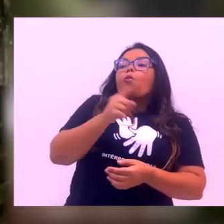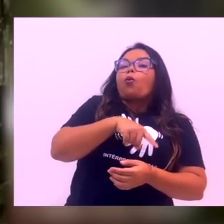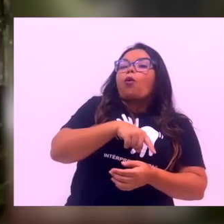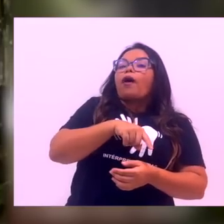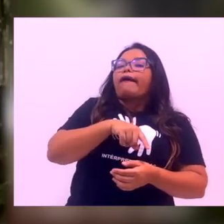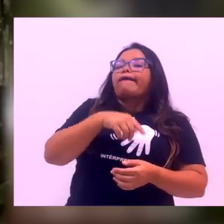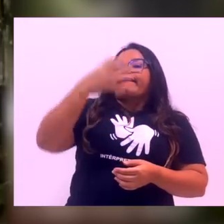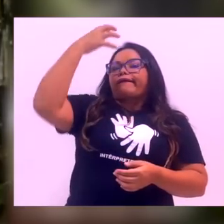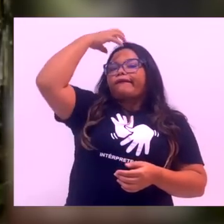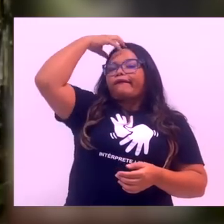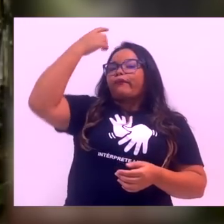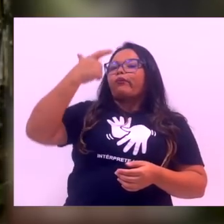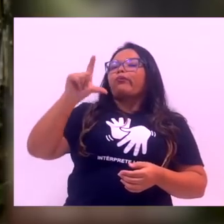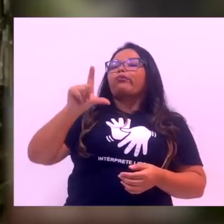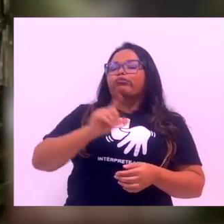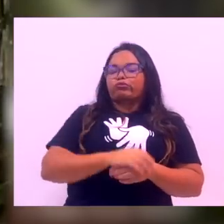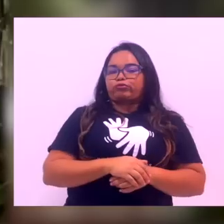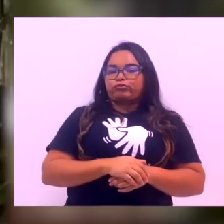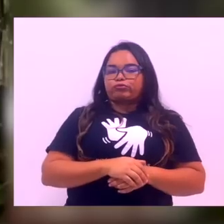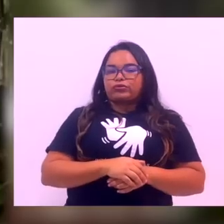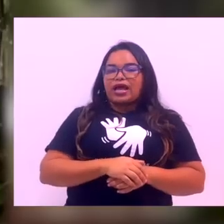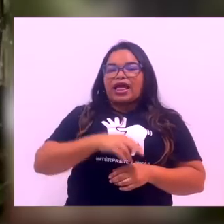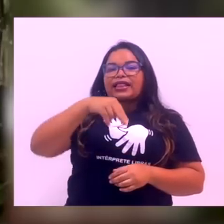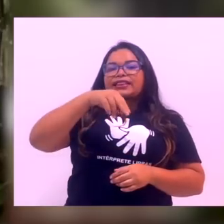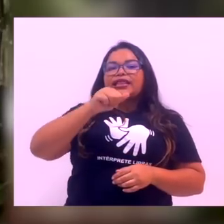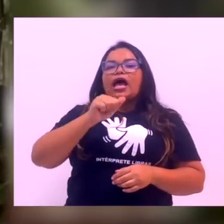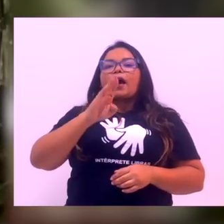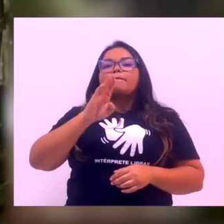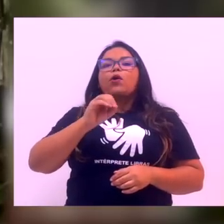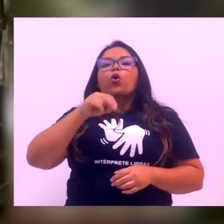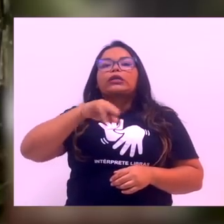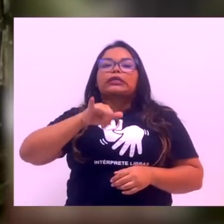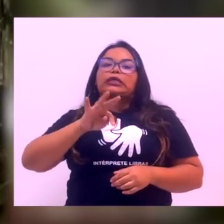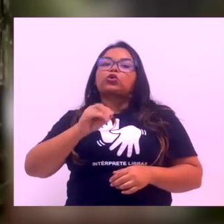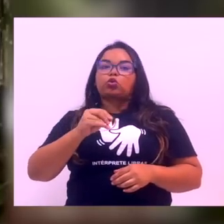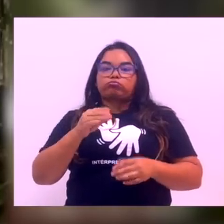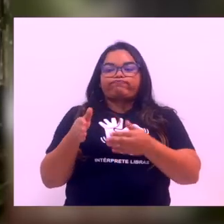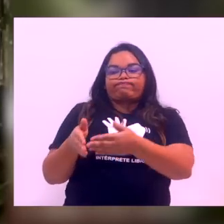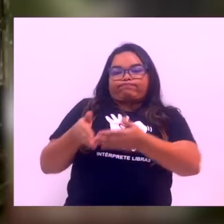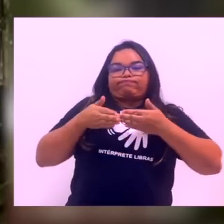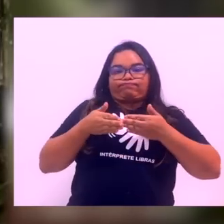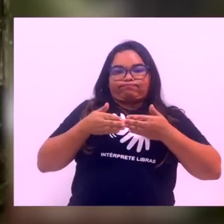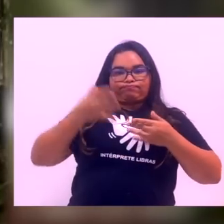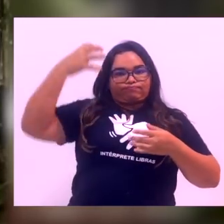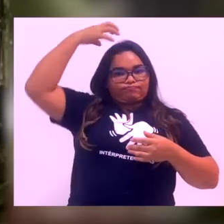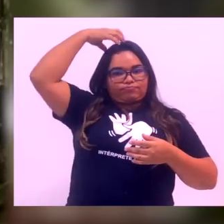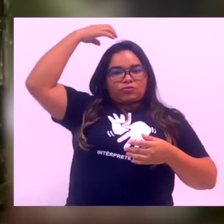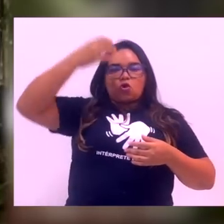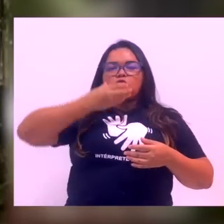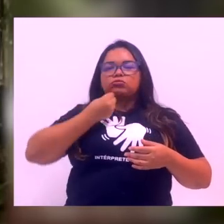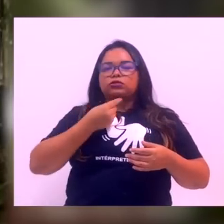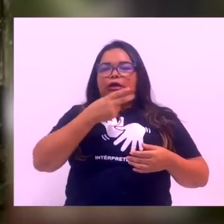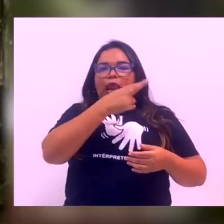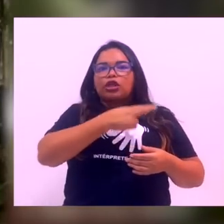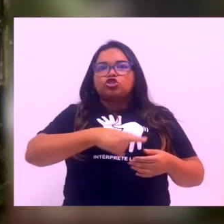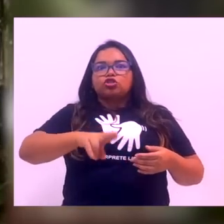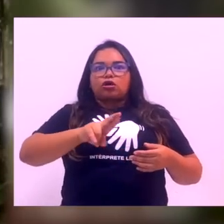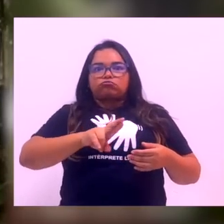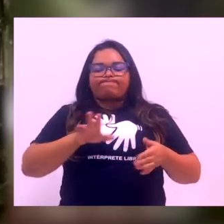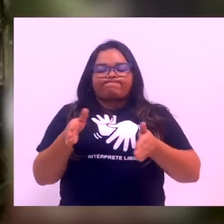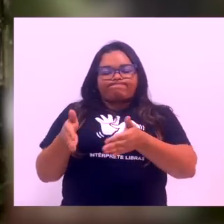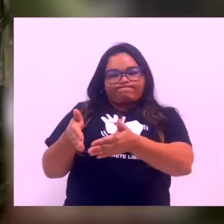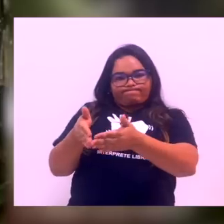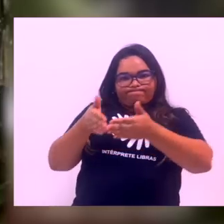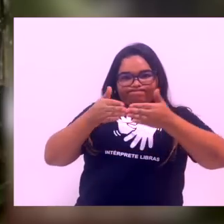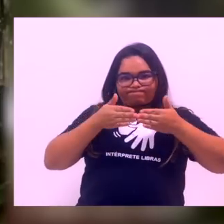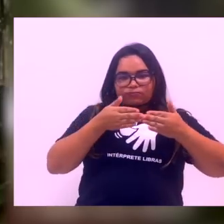que eles não sabiam, já que eles não tinham as escritas cuneiformes decifradas naquela época, era que Nabonido tinha se retirado para o